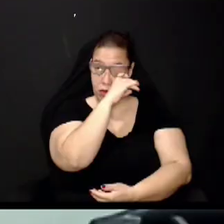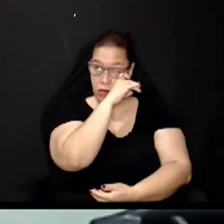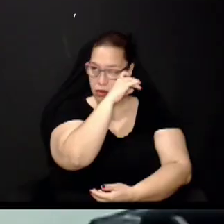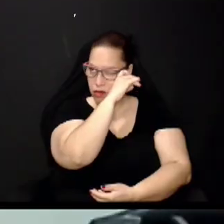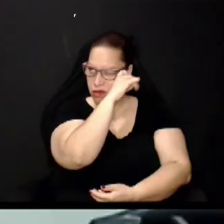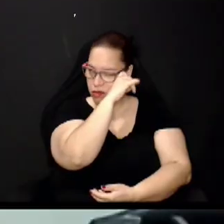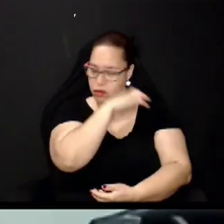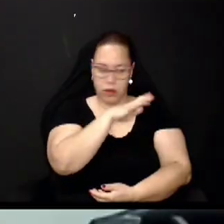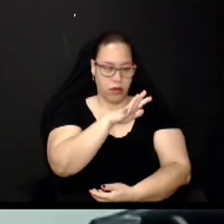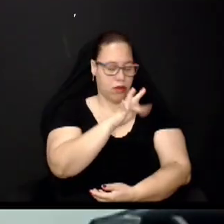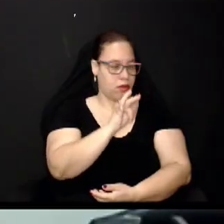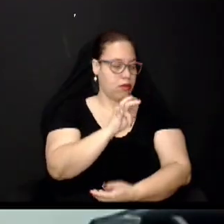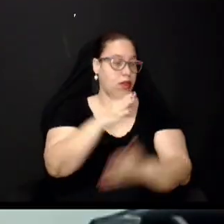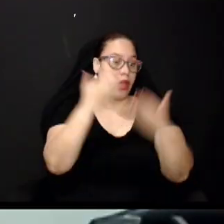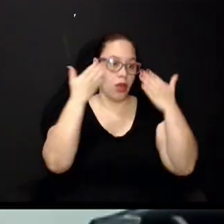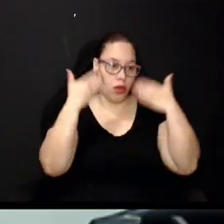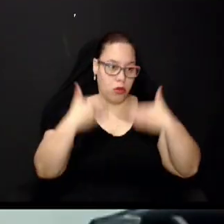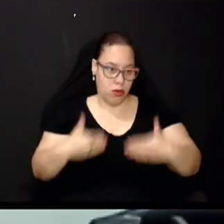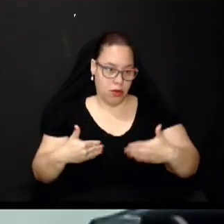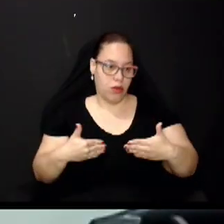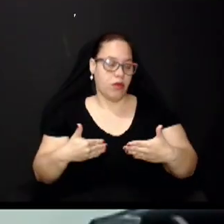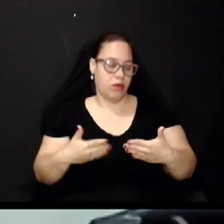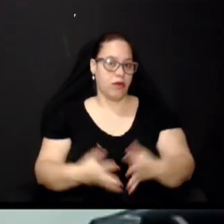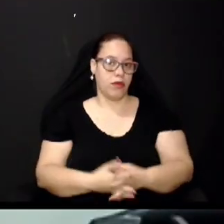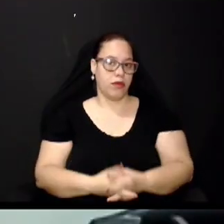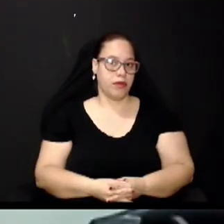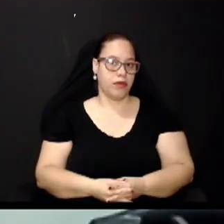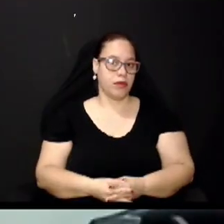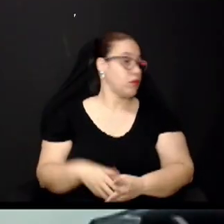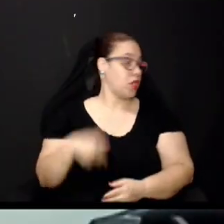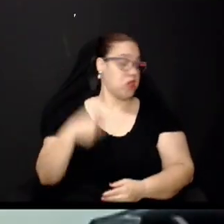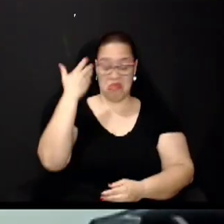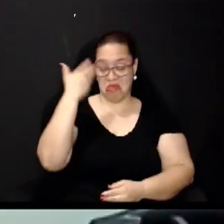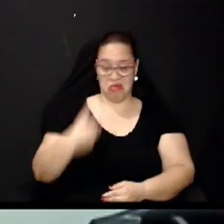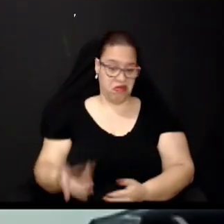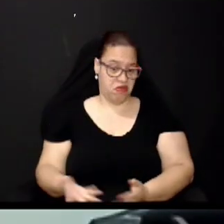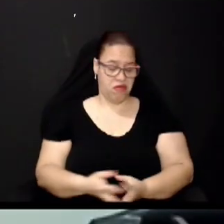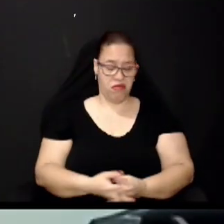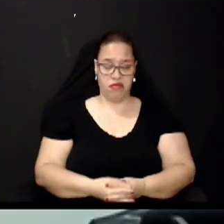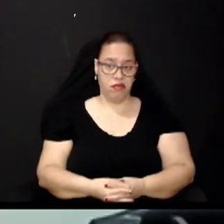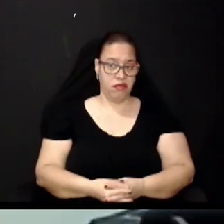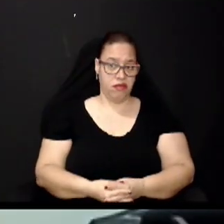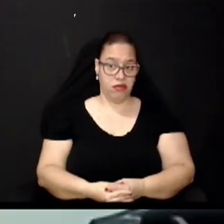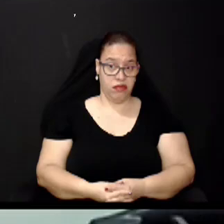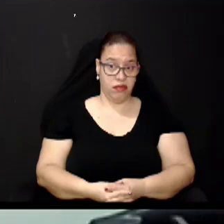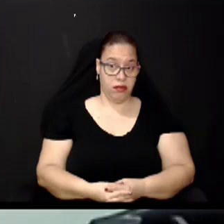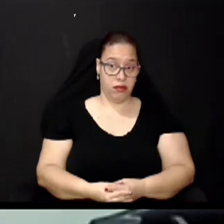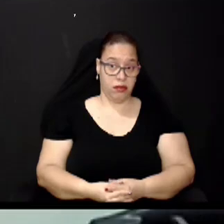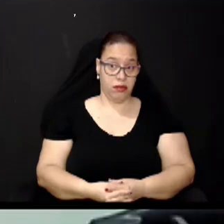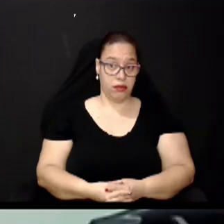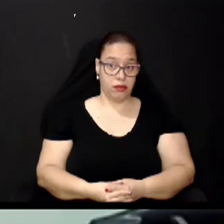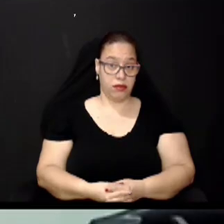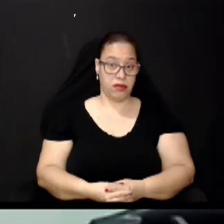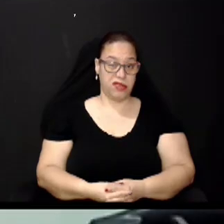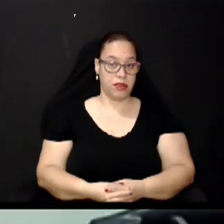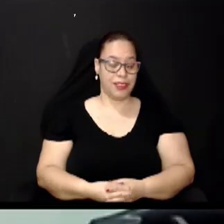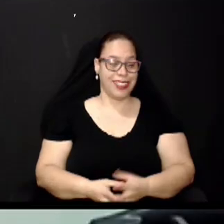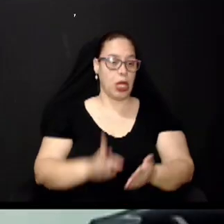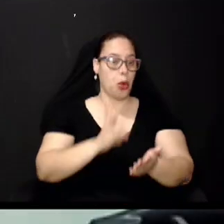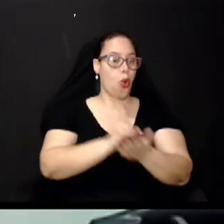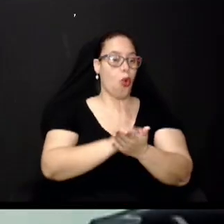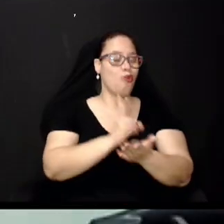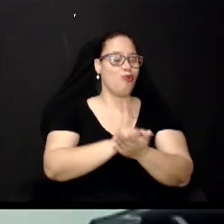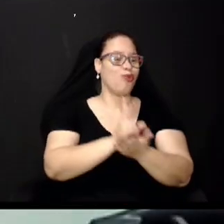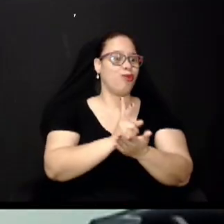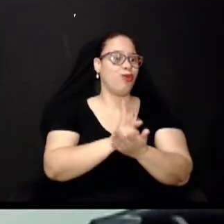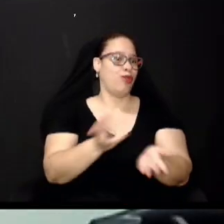aparência é o que está dito, né, é aparência. Então, você precisa, né, para sustentar